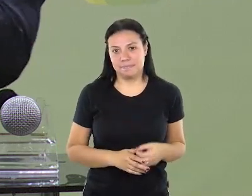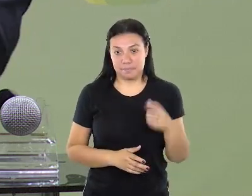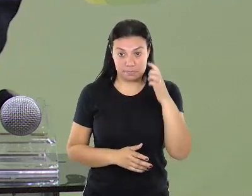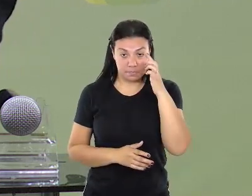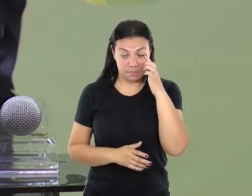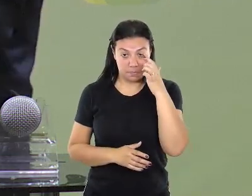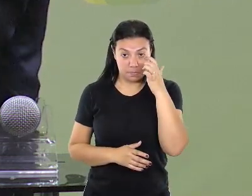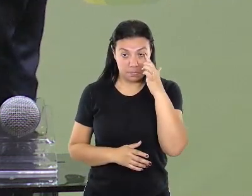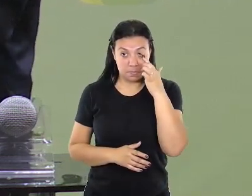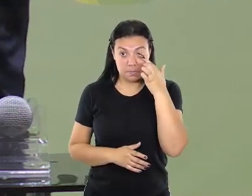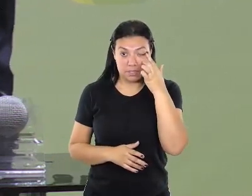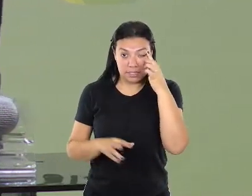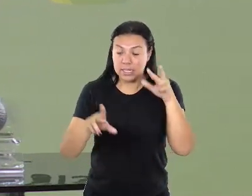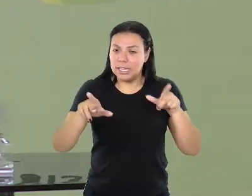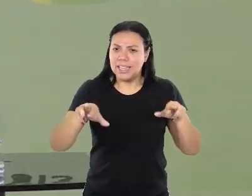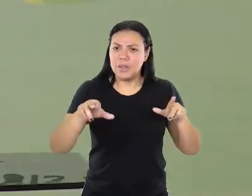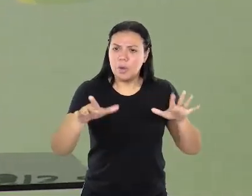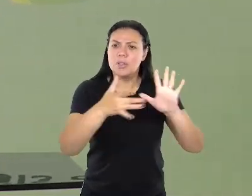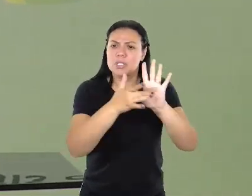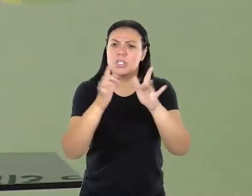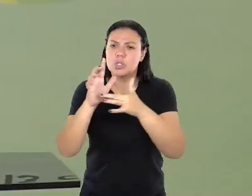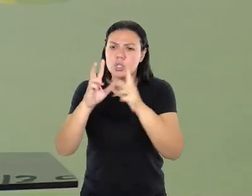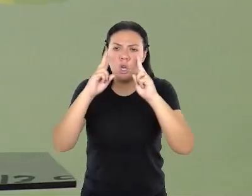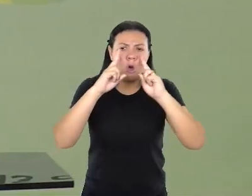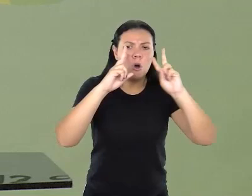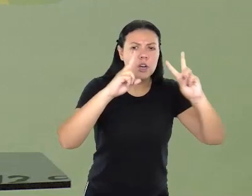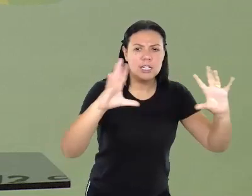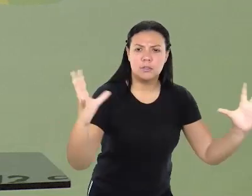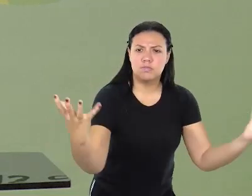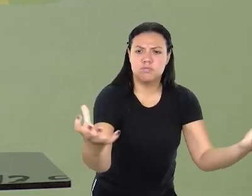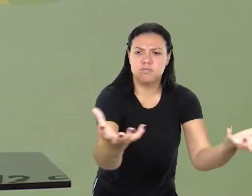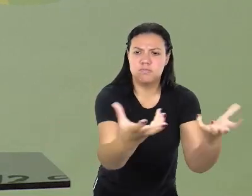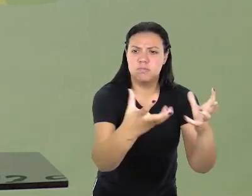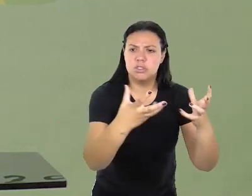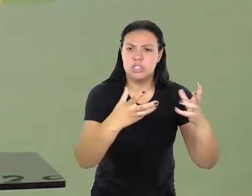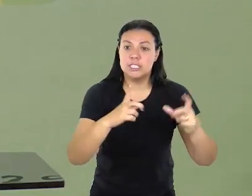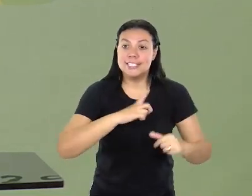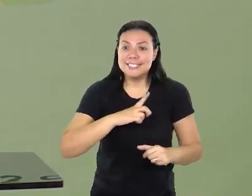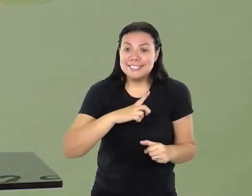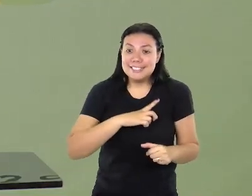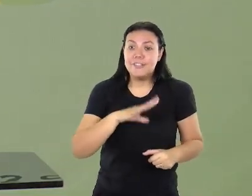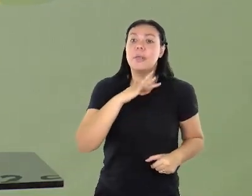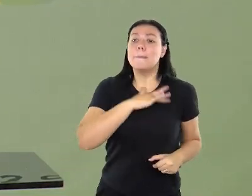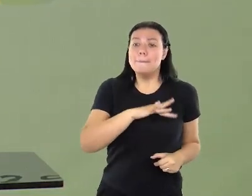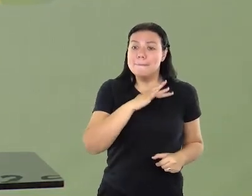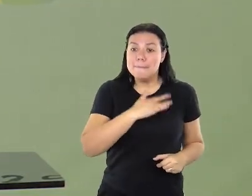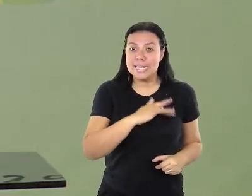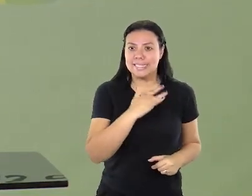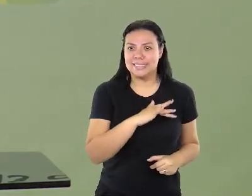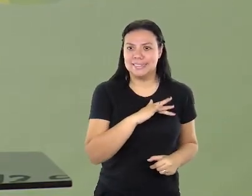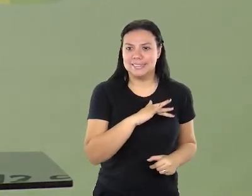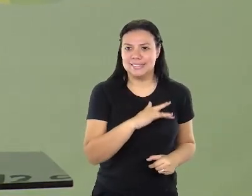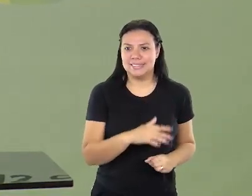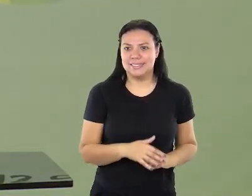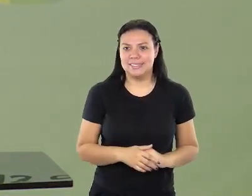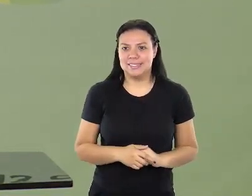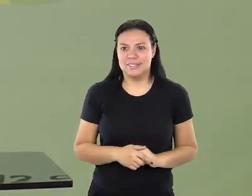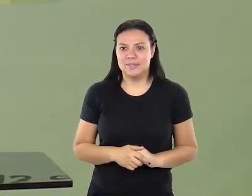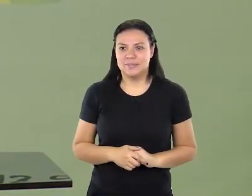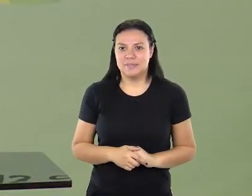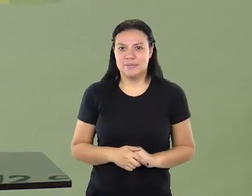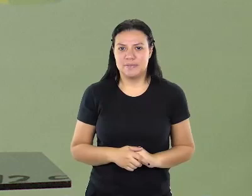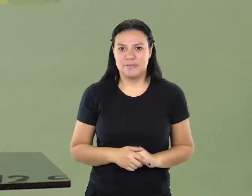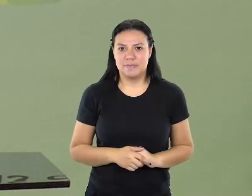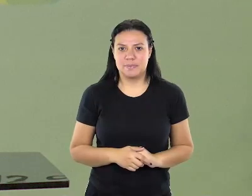quando ele, vendo as multidões, compadeceu-se delas. Compadeceu-se delas.